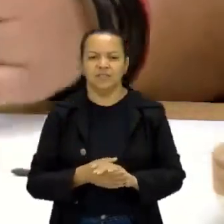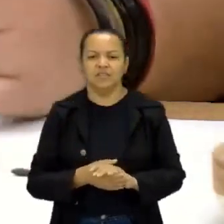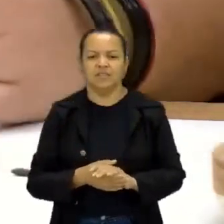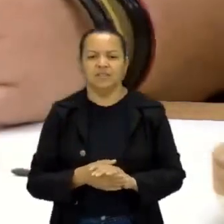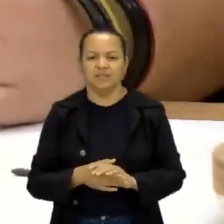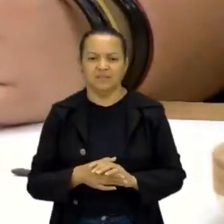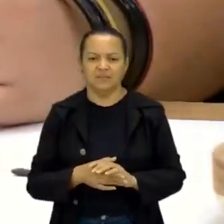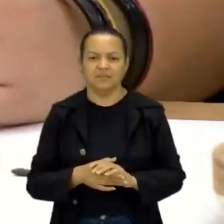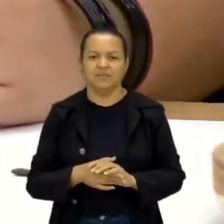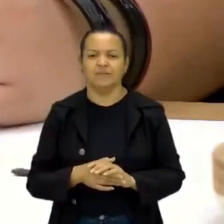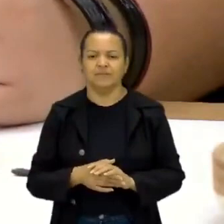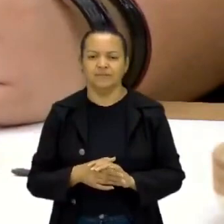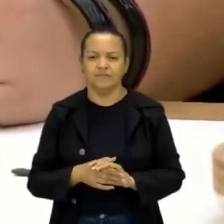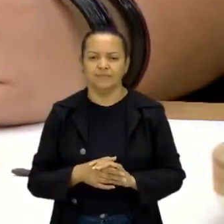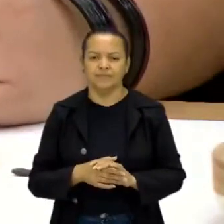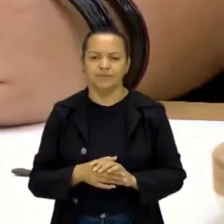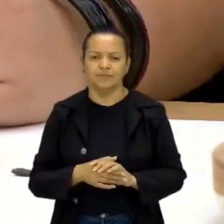aqui.